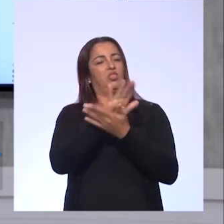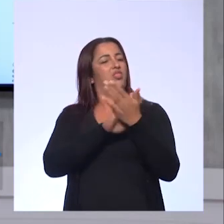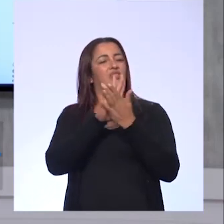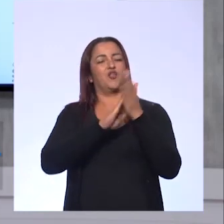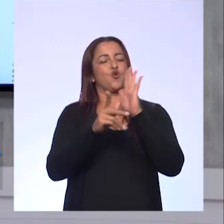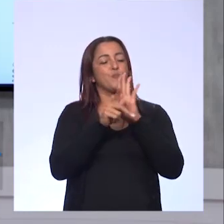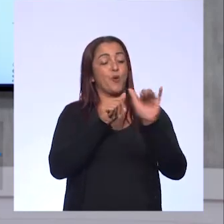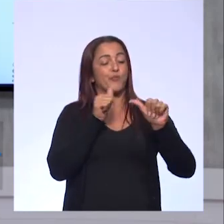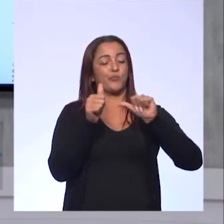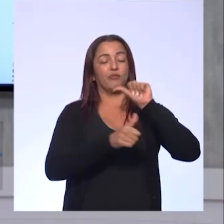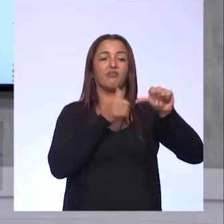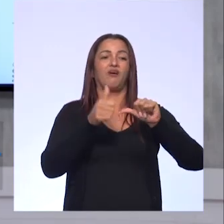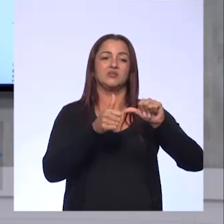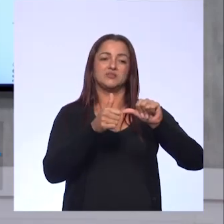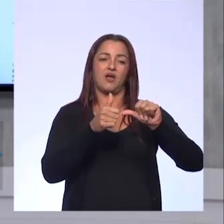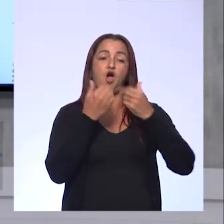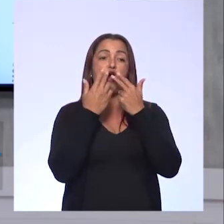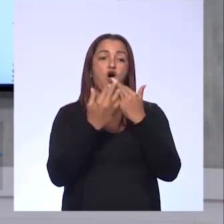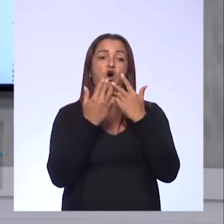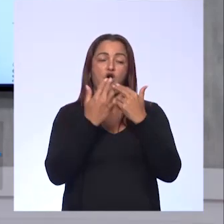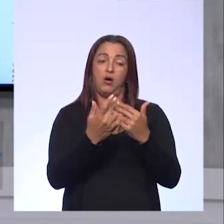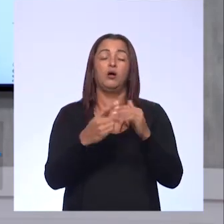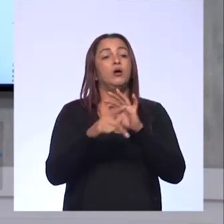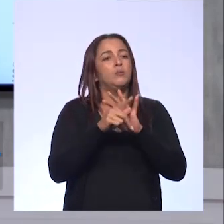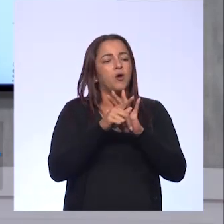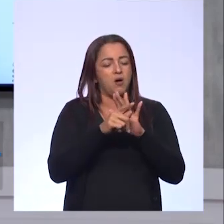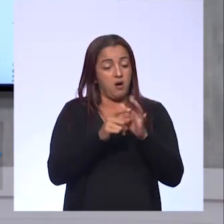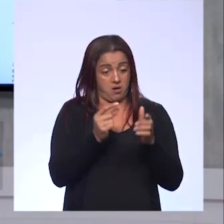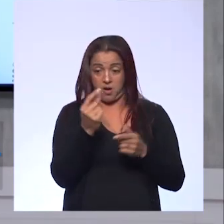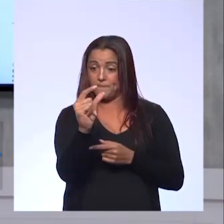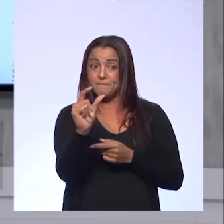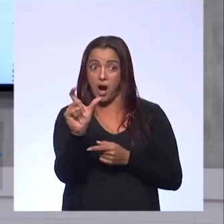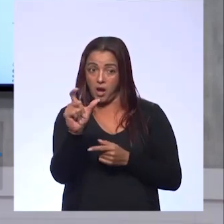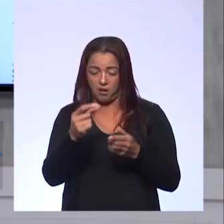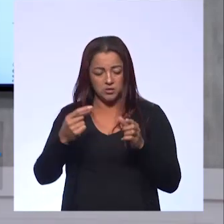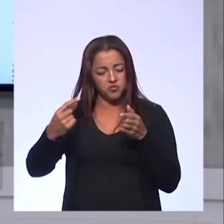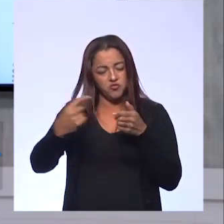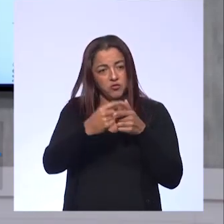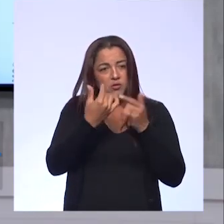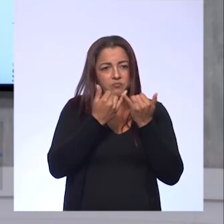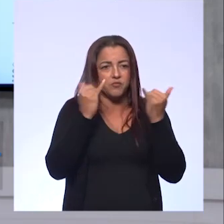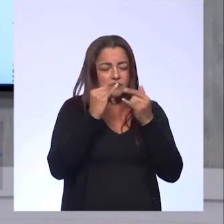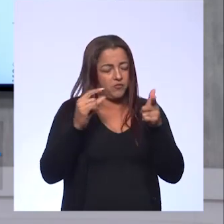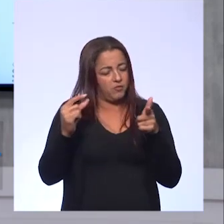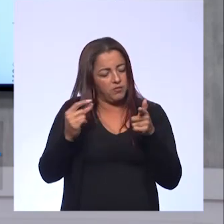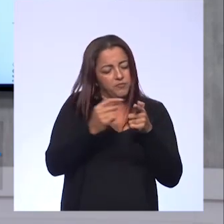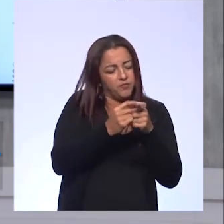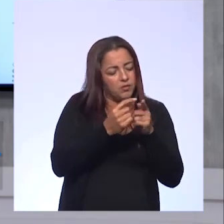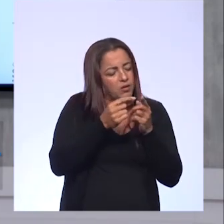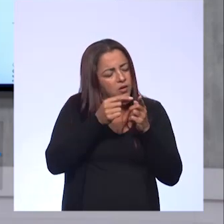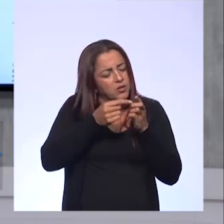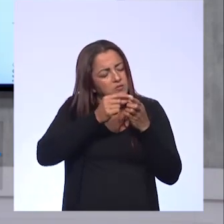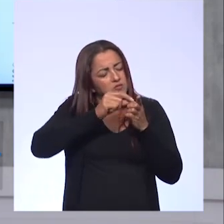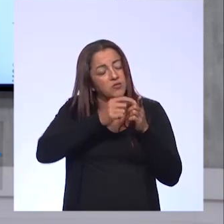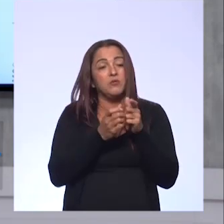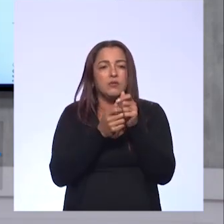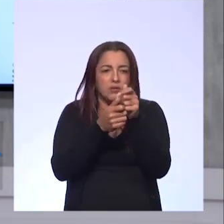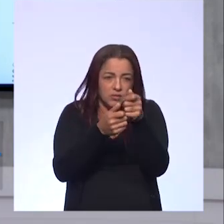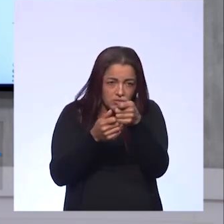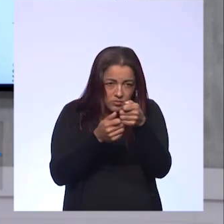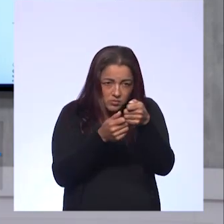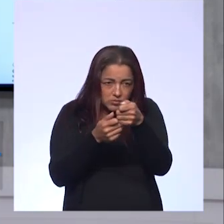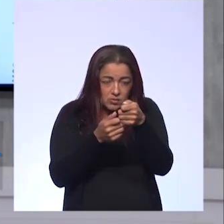alteração da cor a pilha a luz que tá saindo ali que é uma onda ela mudou o